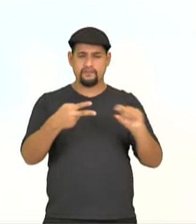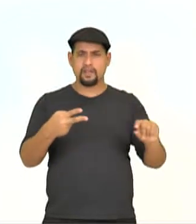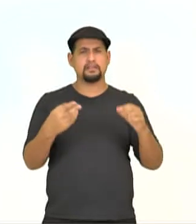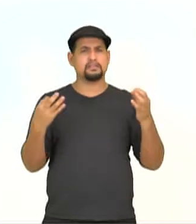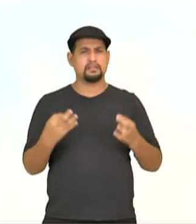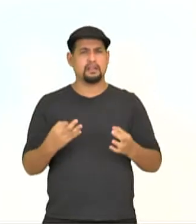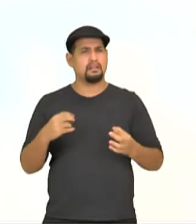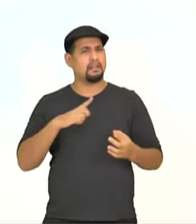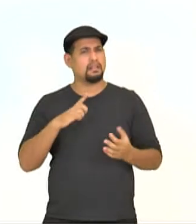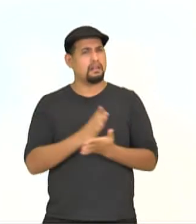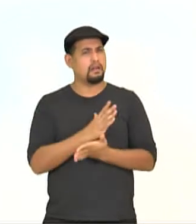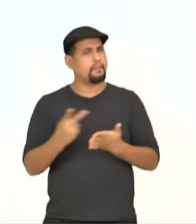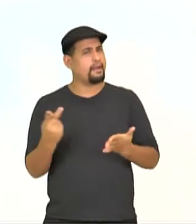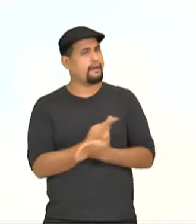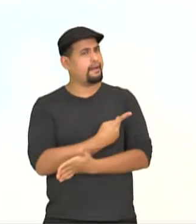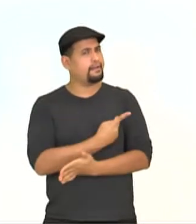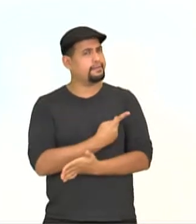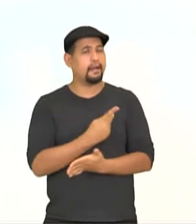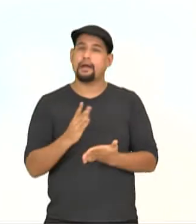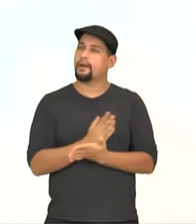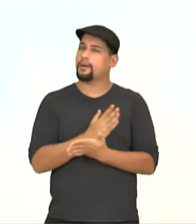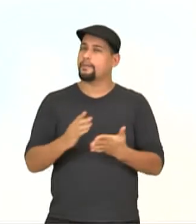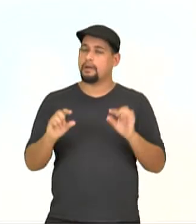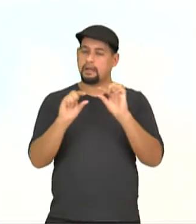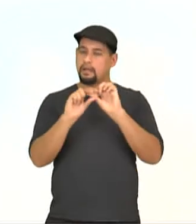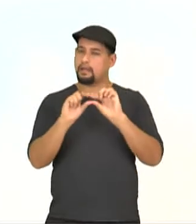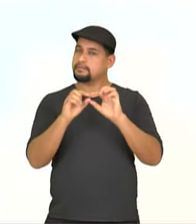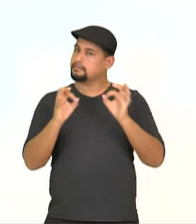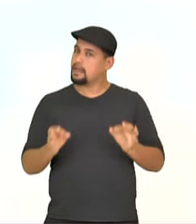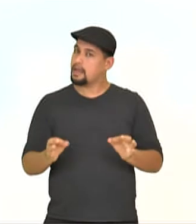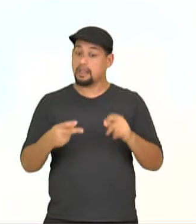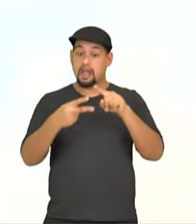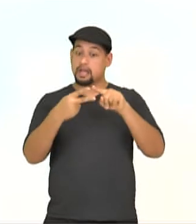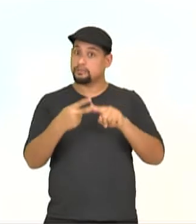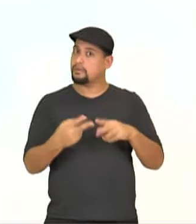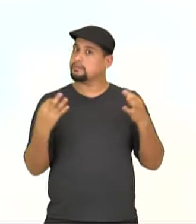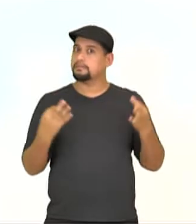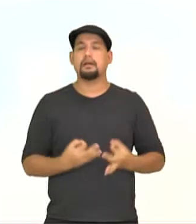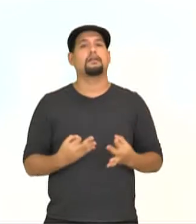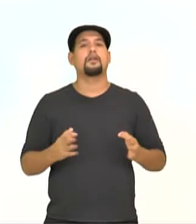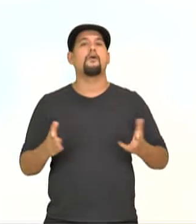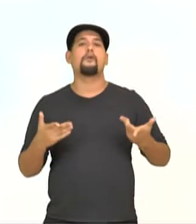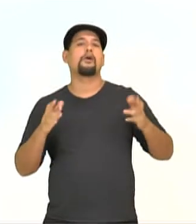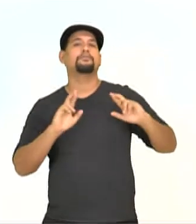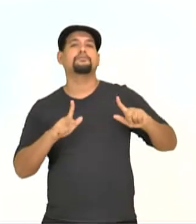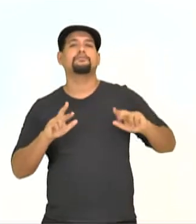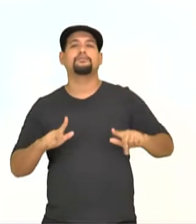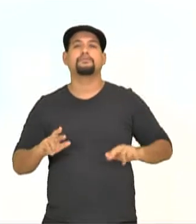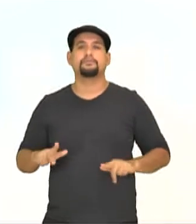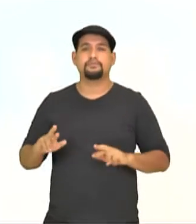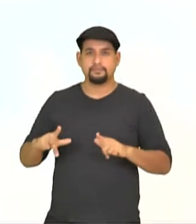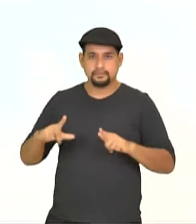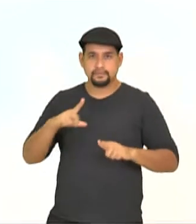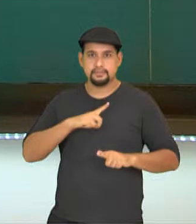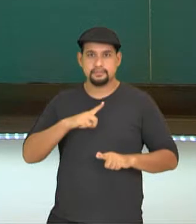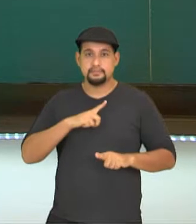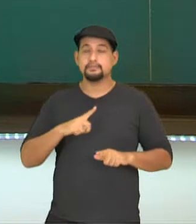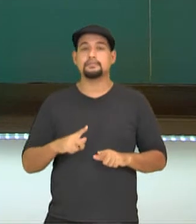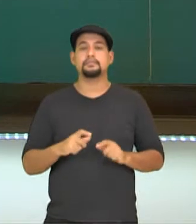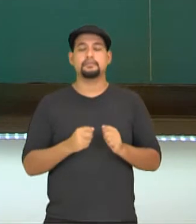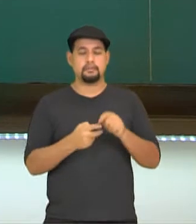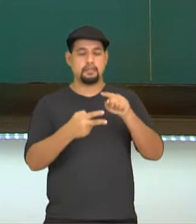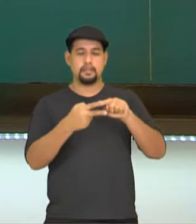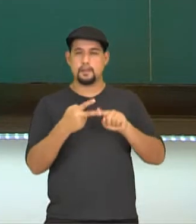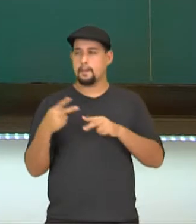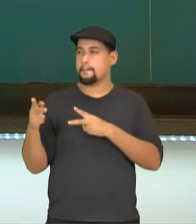uma delas que está incorreta? Será que as duas estão certas? Qual que é a diferença aqui existente entre as